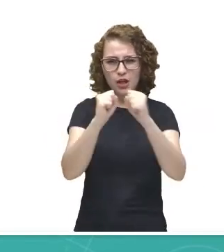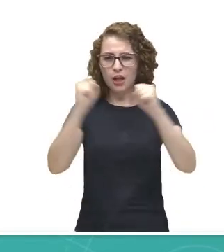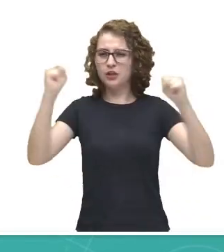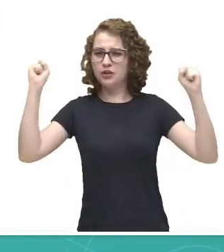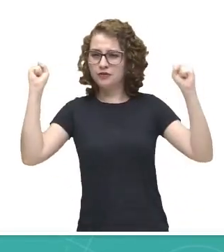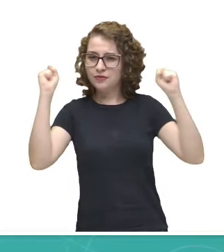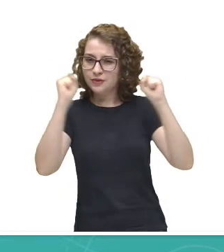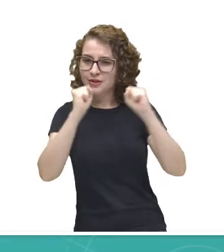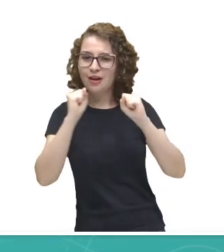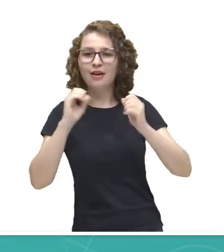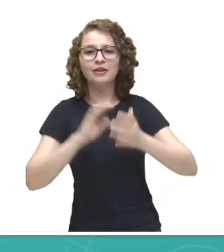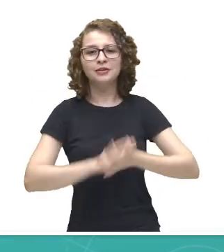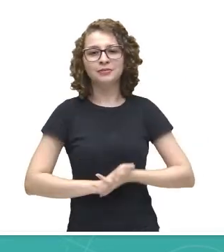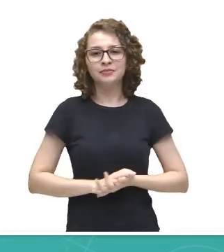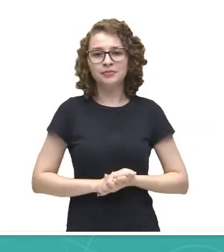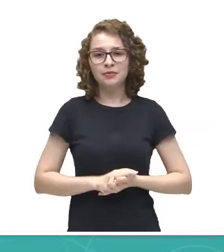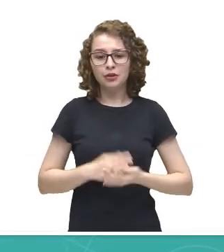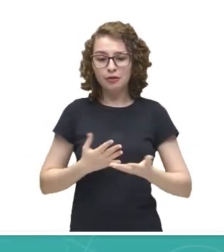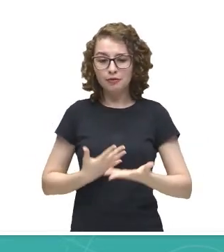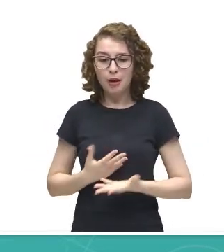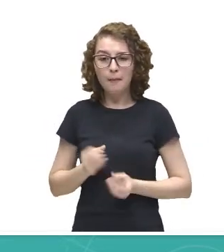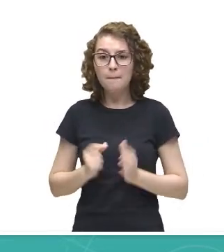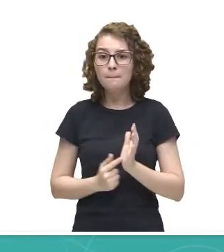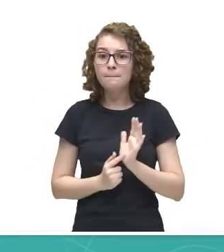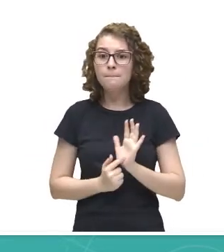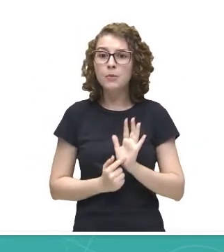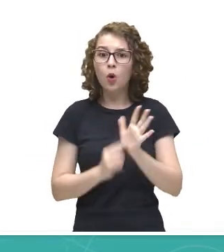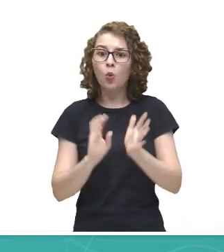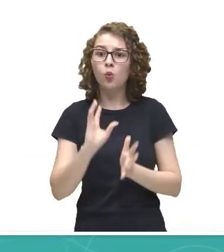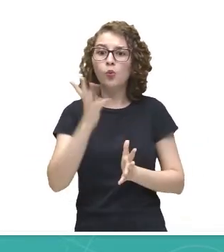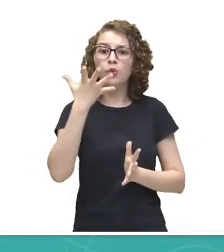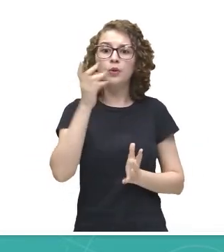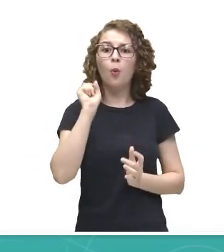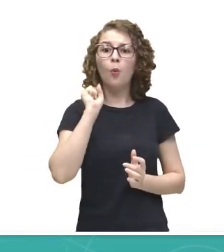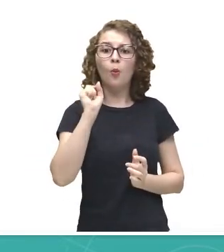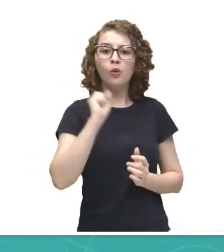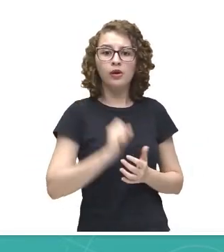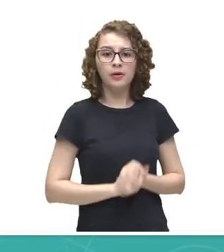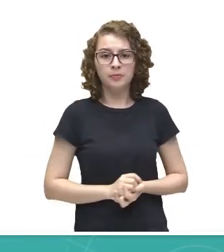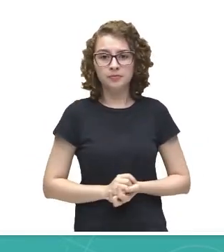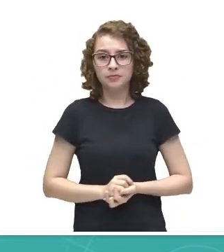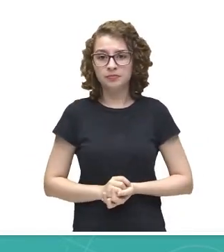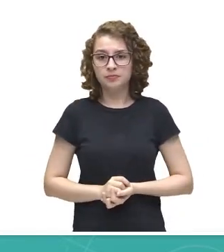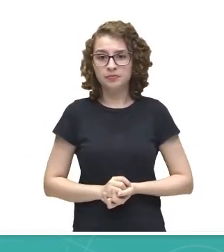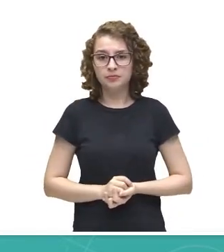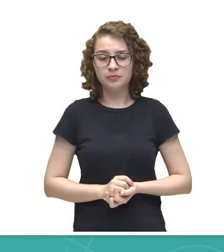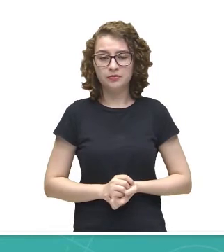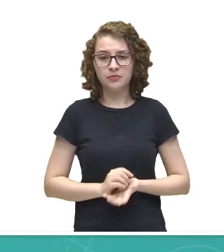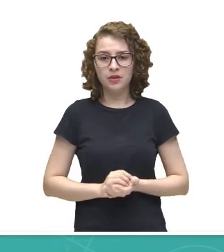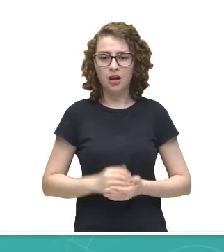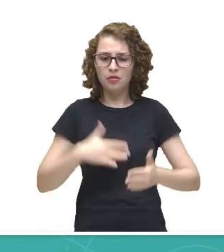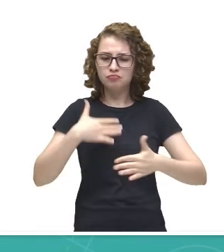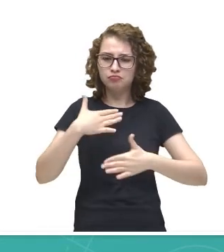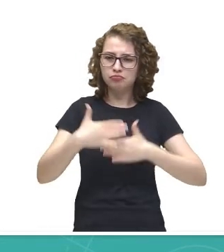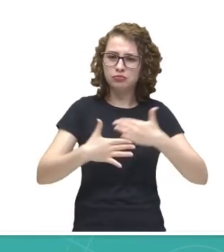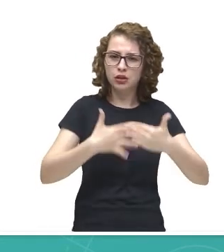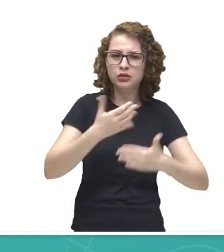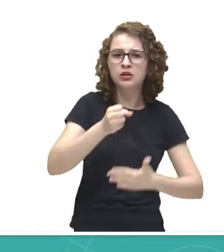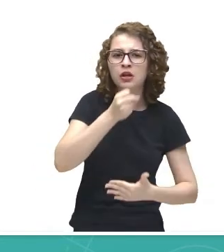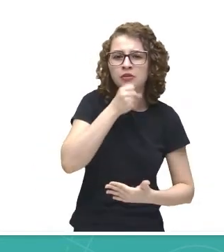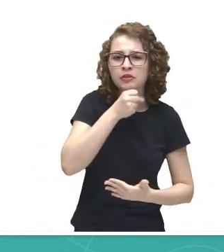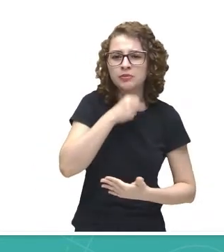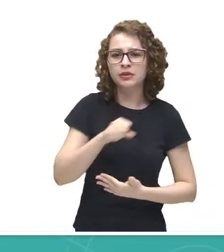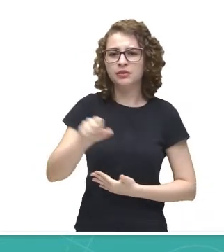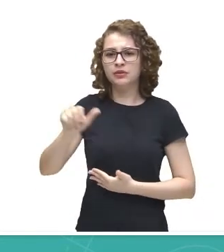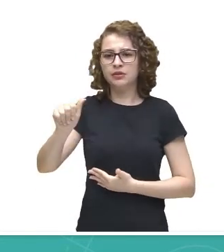exercício, né? Aí apareceu um conceito chamado envelhecimento ativo. Vamos ver o que é